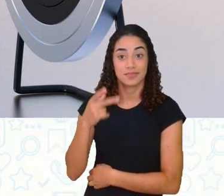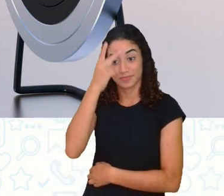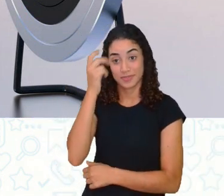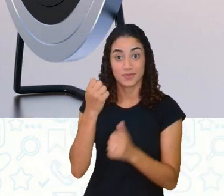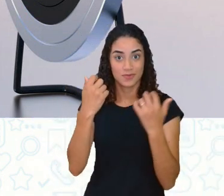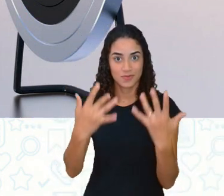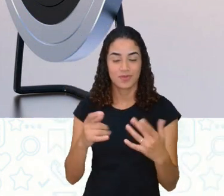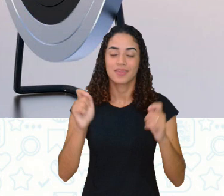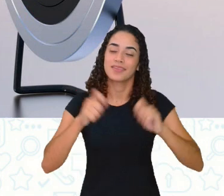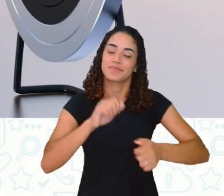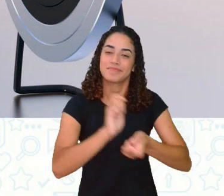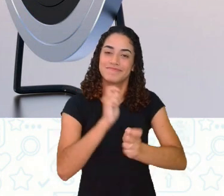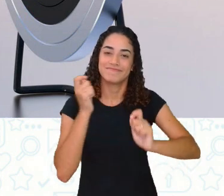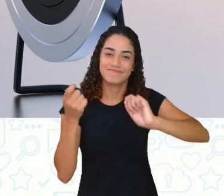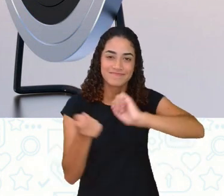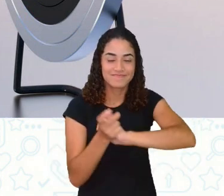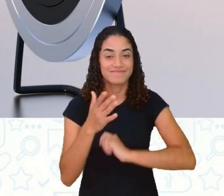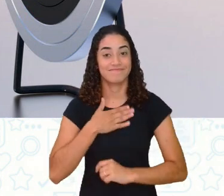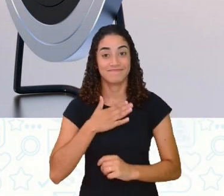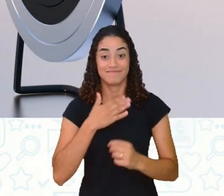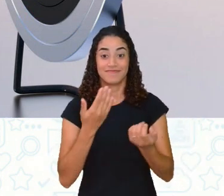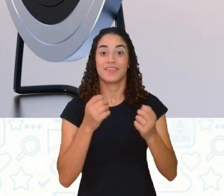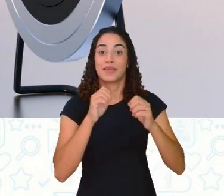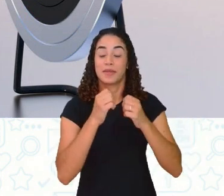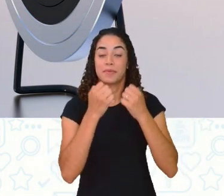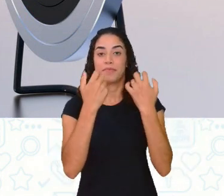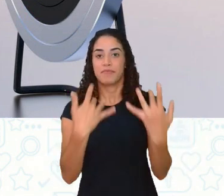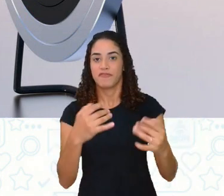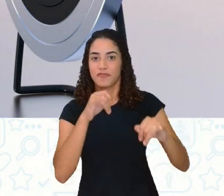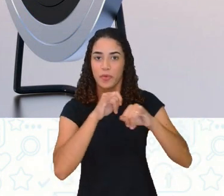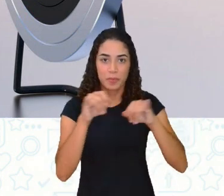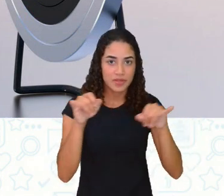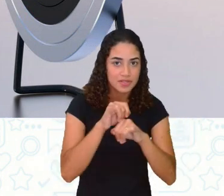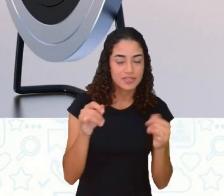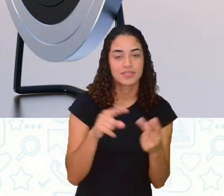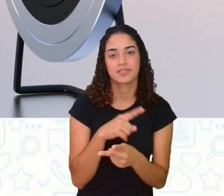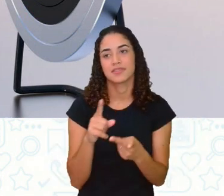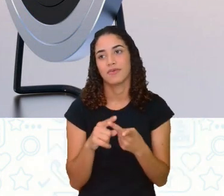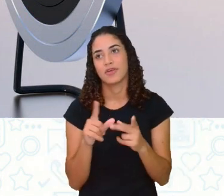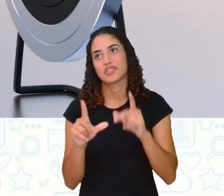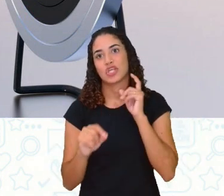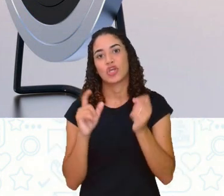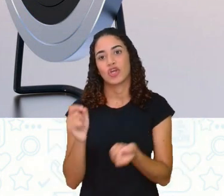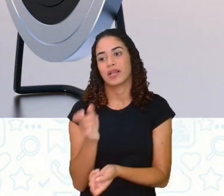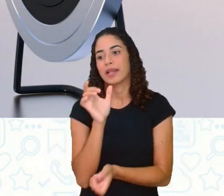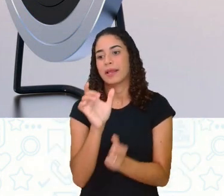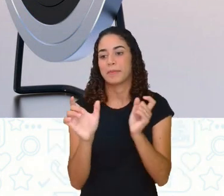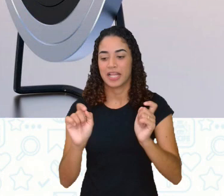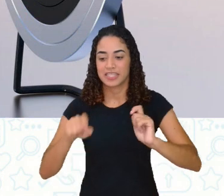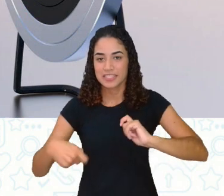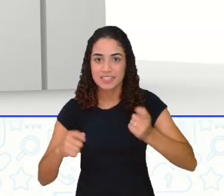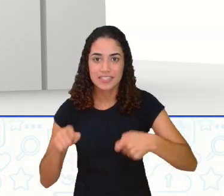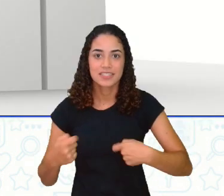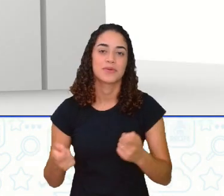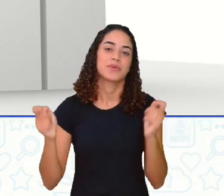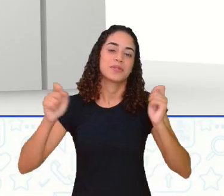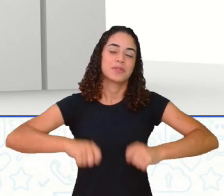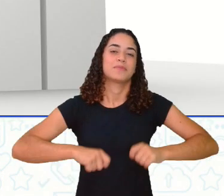eu consigo adaptar a minha mensagem, eu consigo adaptar a escolha vocabular, sempre frisando que é